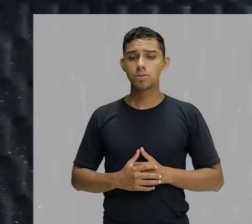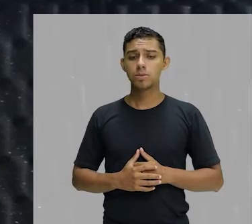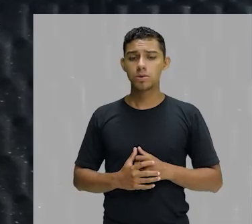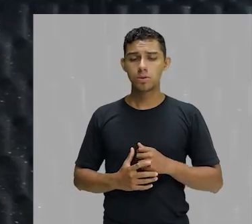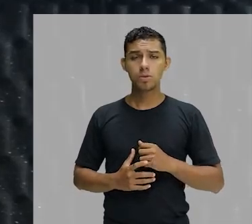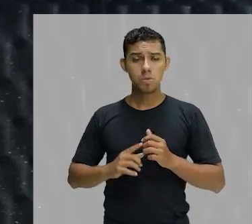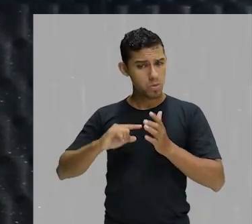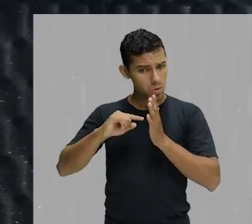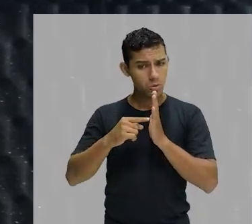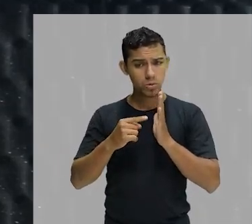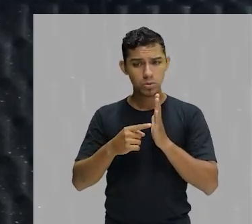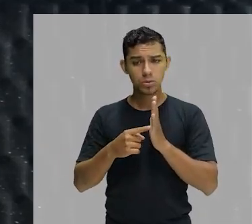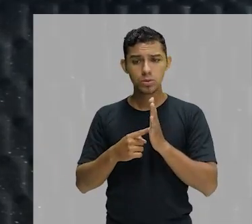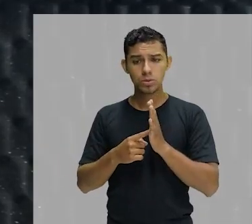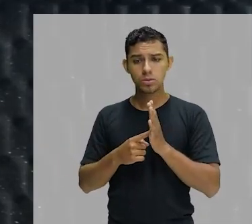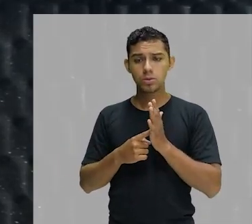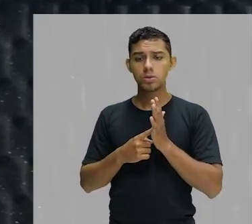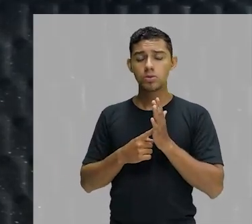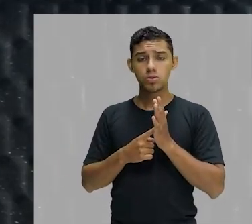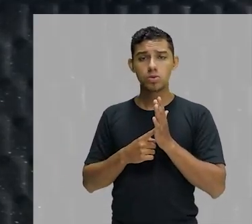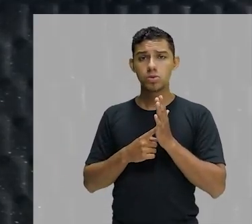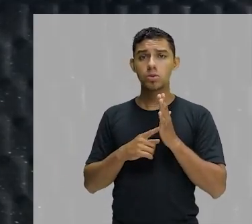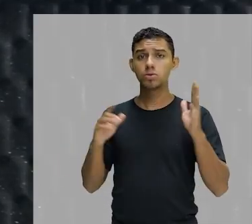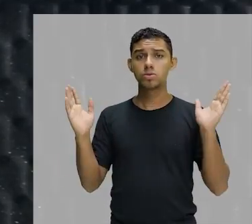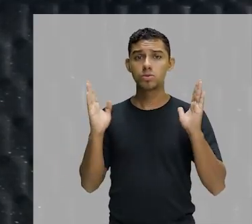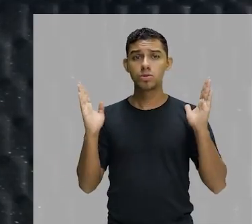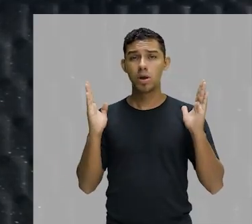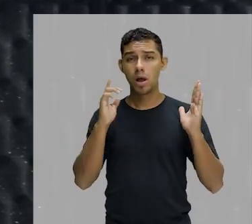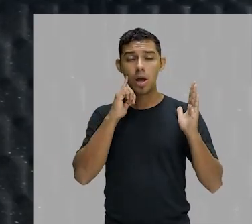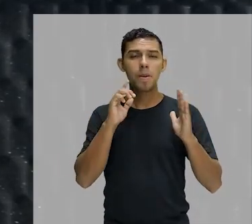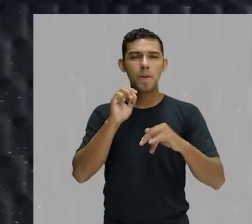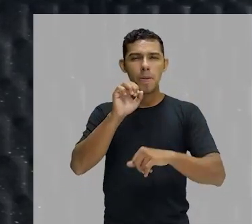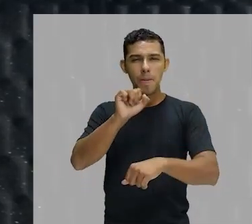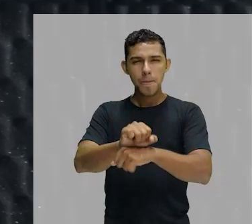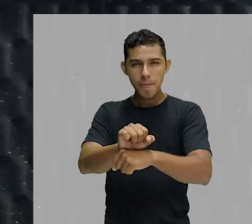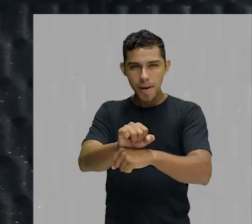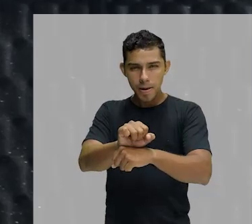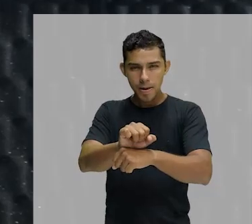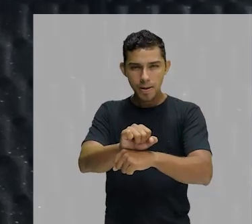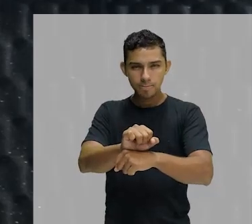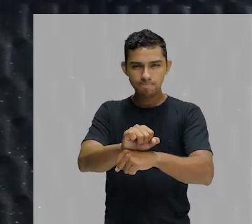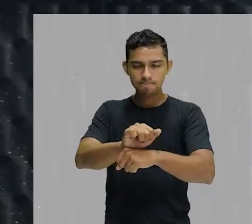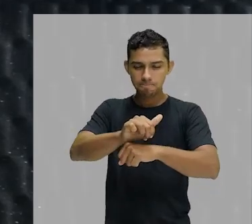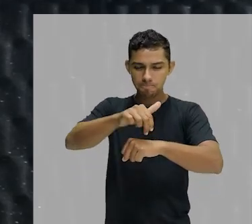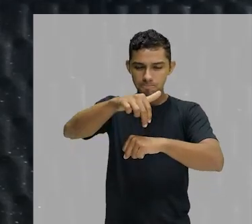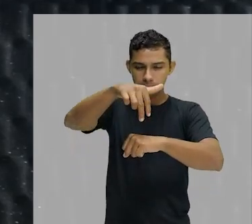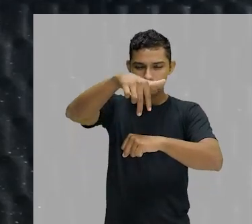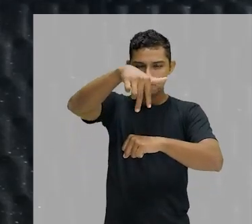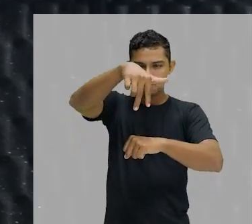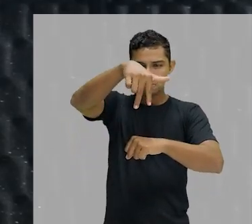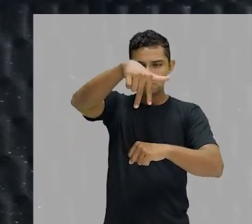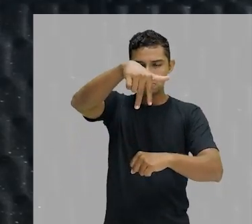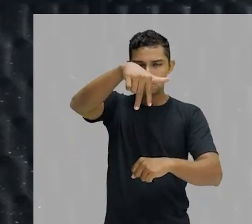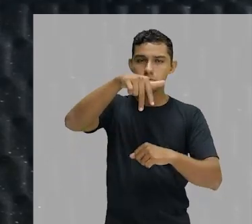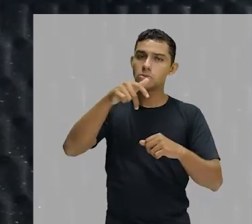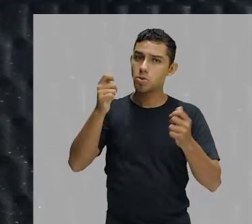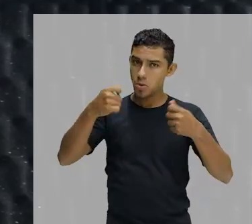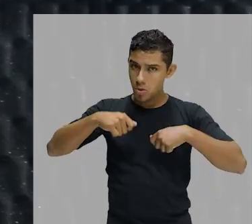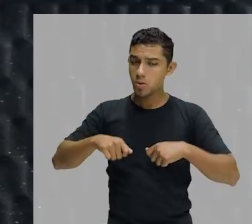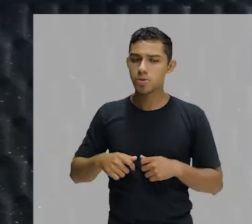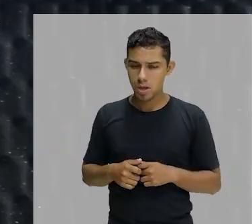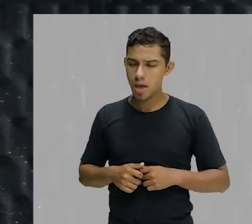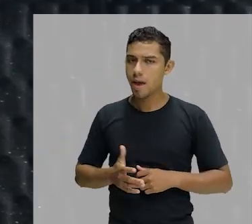se essas cordas não balançarem tanto. Então ele tem que se mostrar o máximo possível equilibrado. Então isso